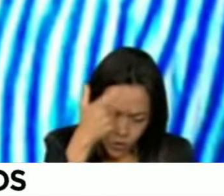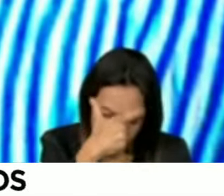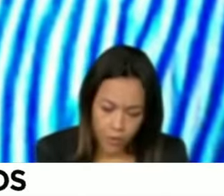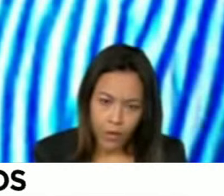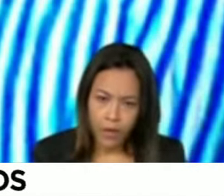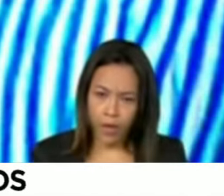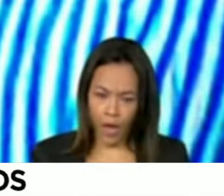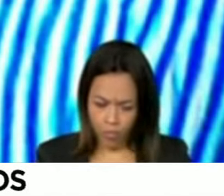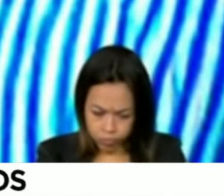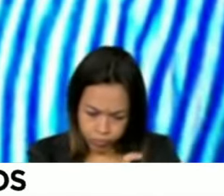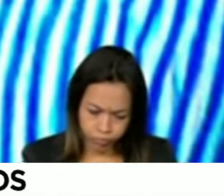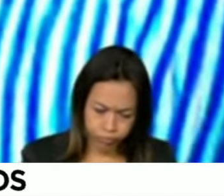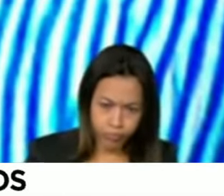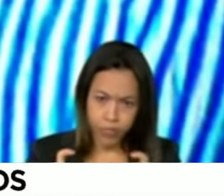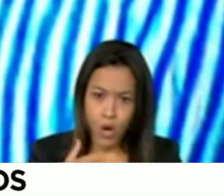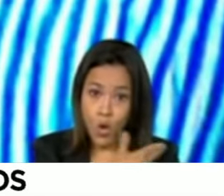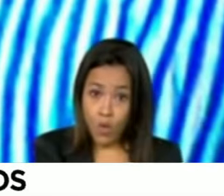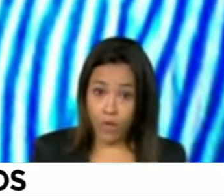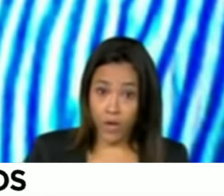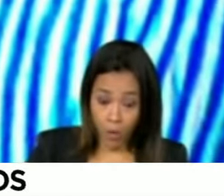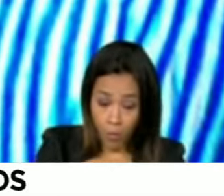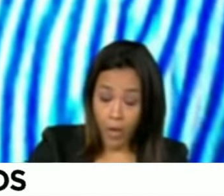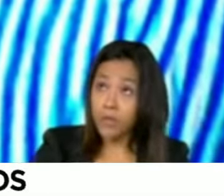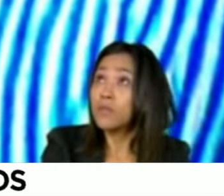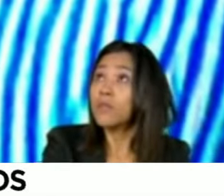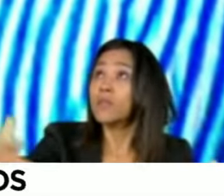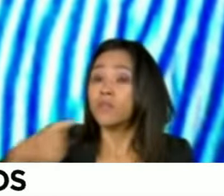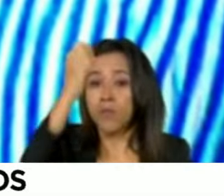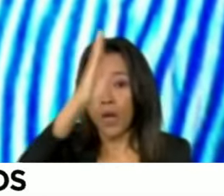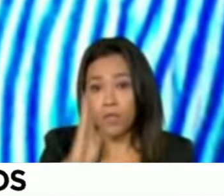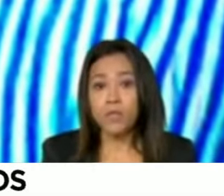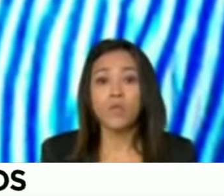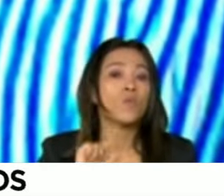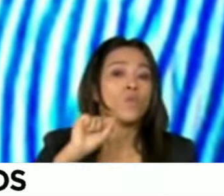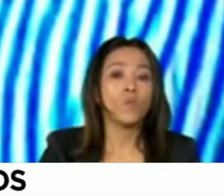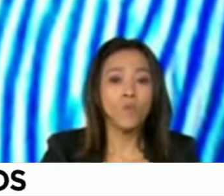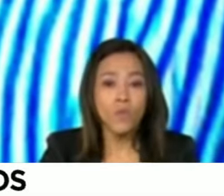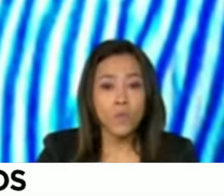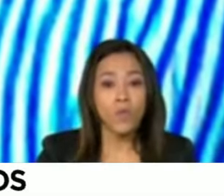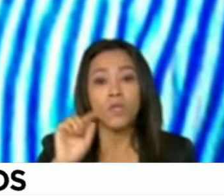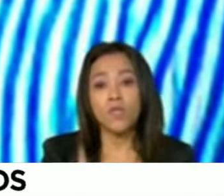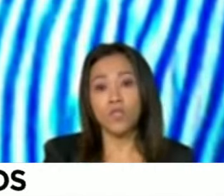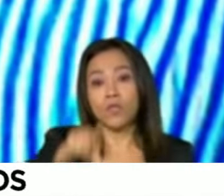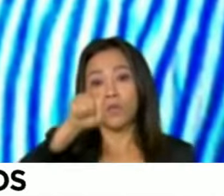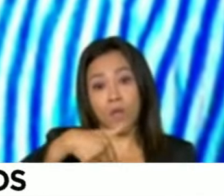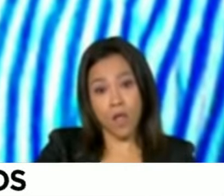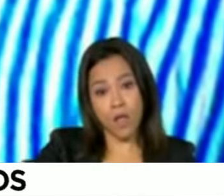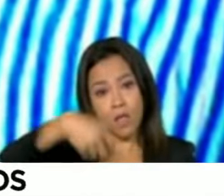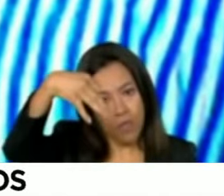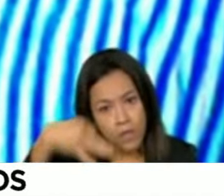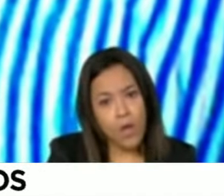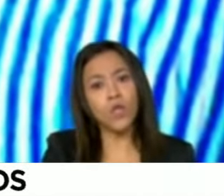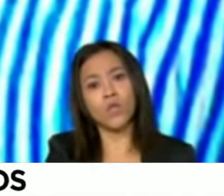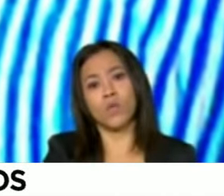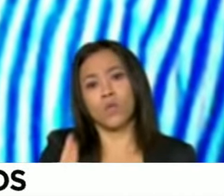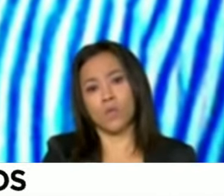um país do tamanho do Brasil, senão a gente ter preferência na hora de utilizar o